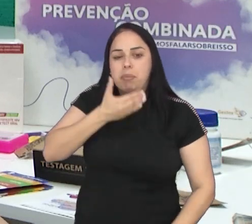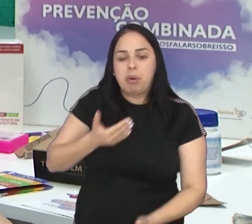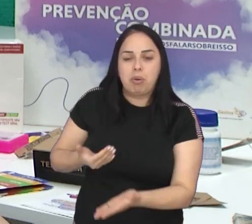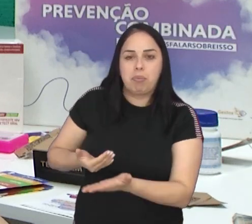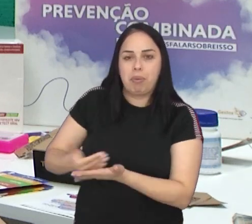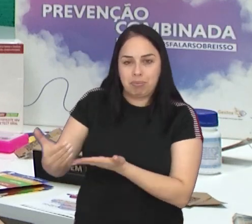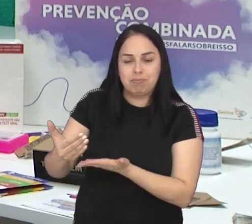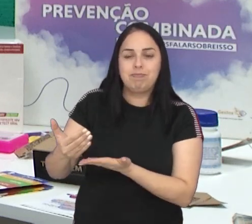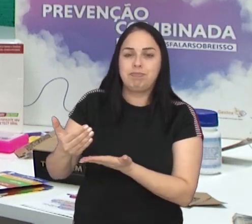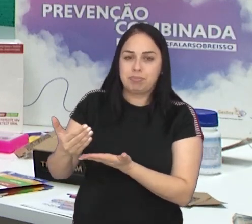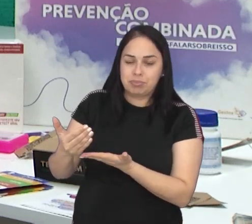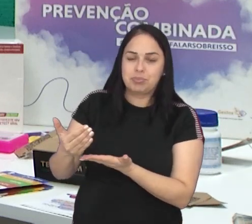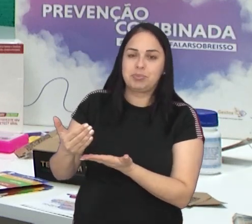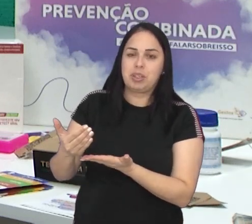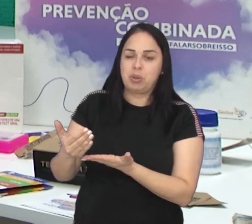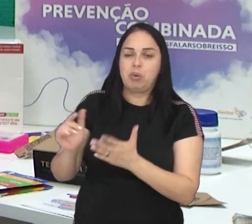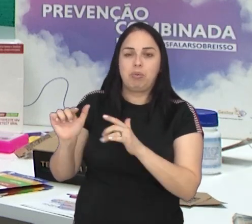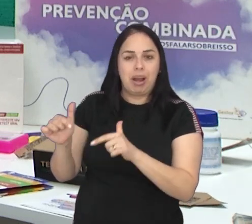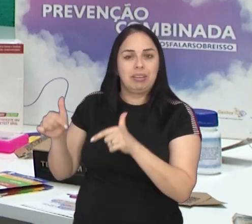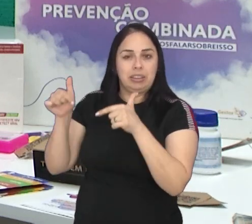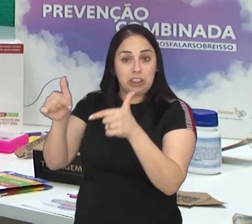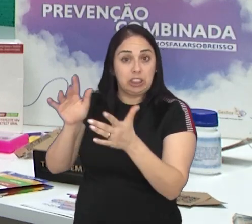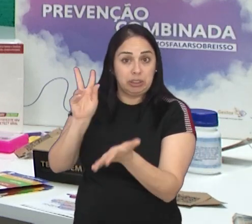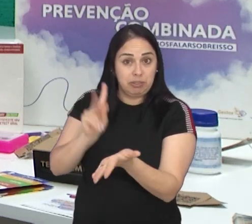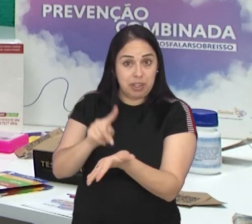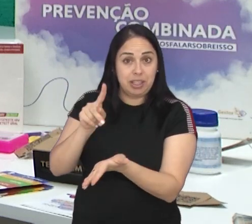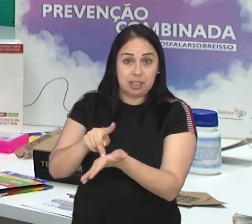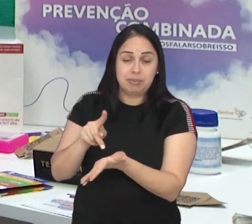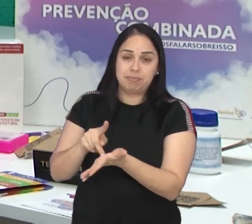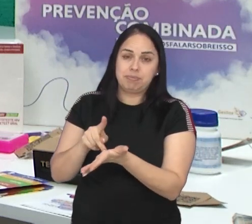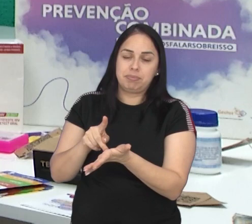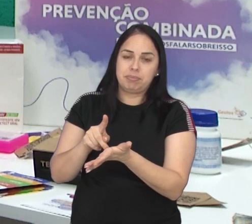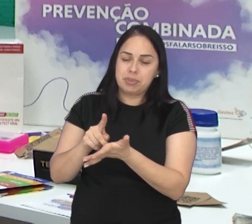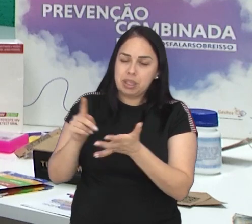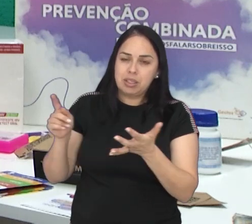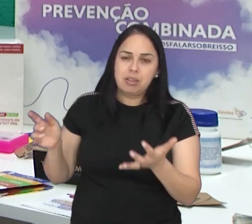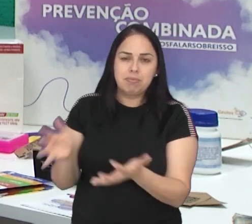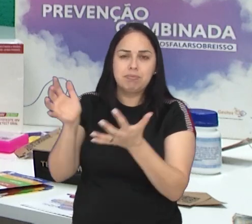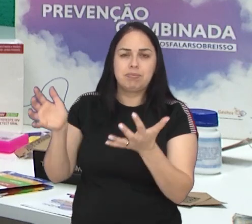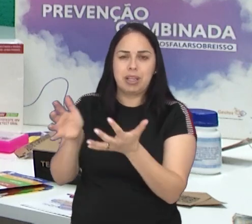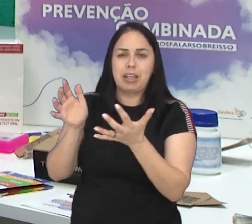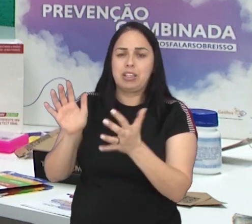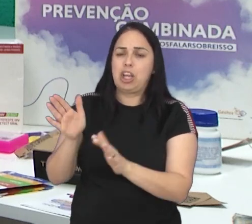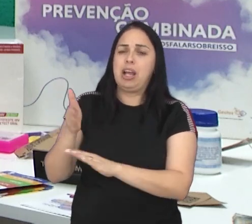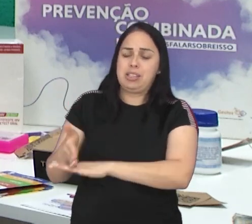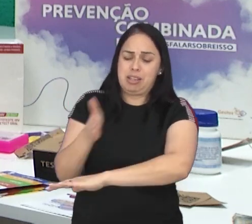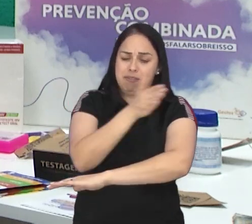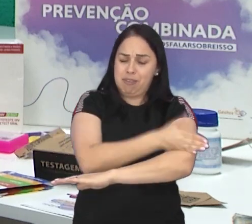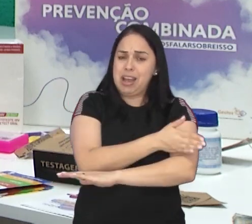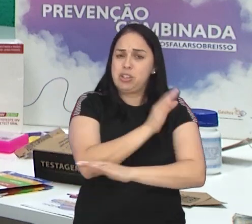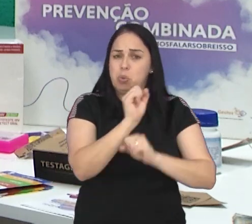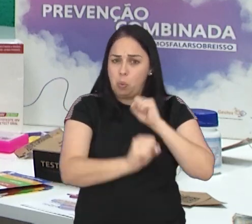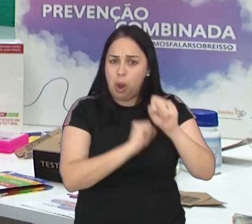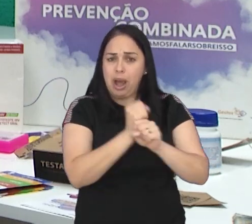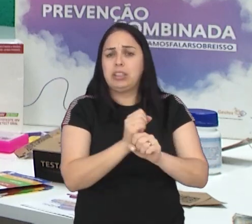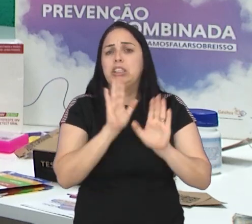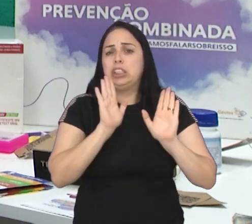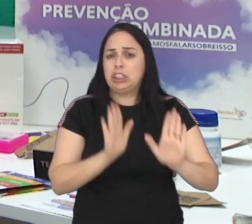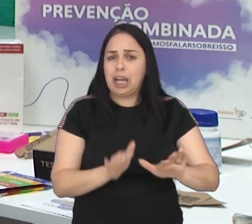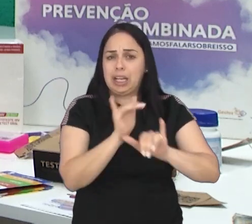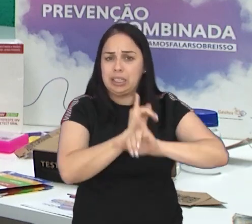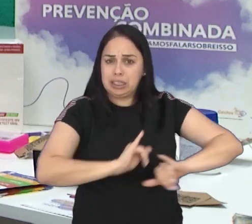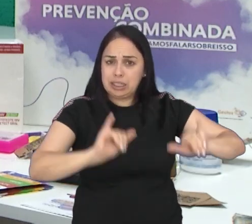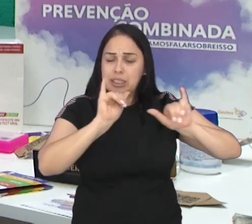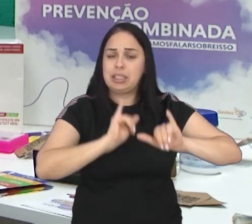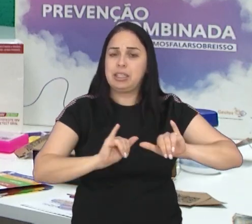de dezembro, com várias ações que, na verdade, são intensificação daquilo que já se faz ao